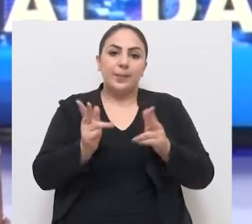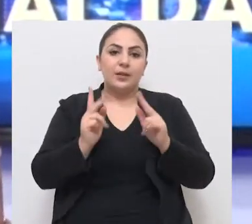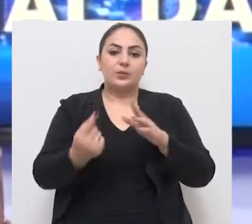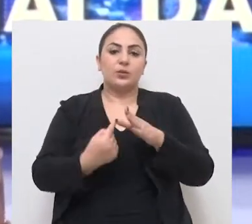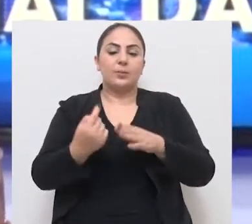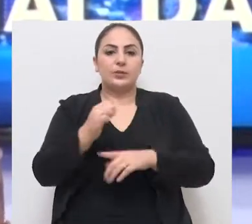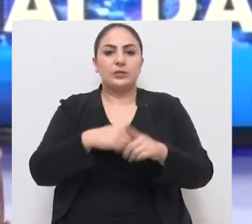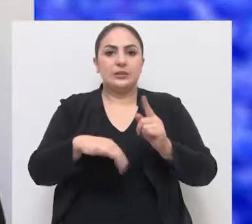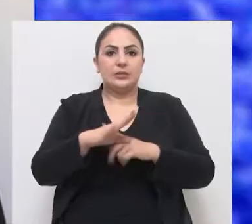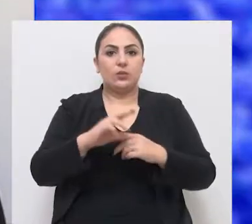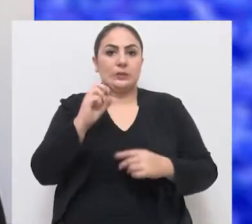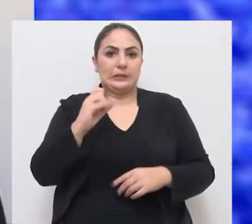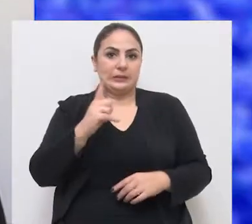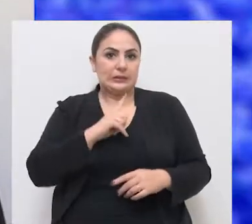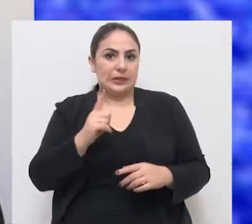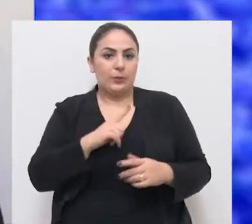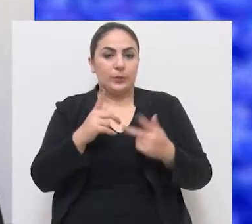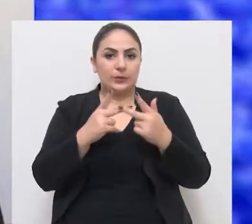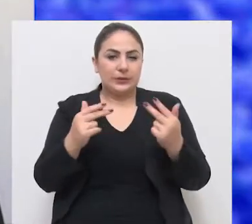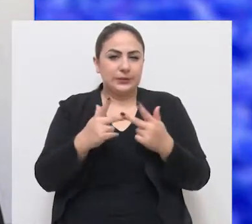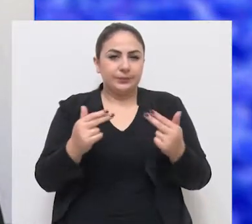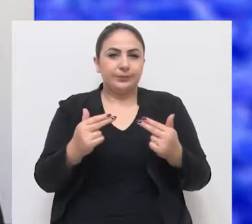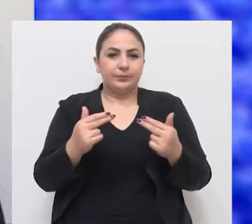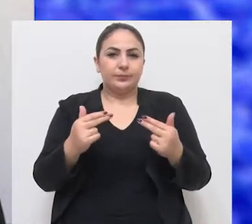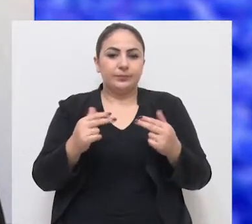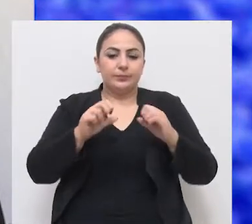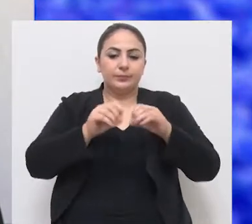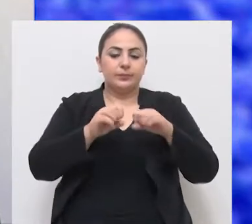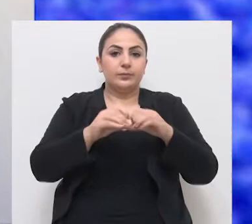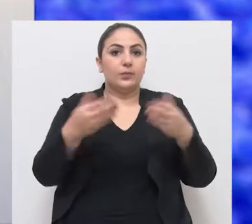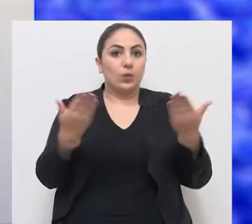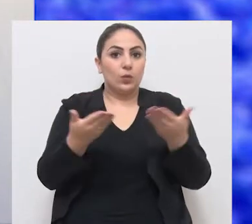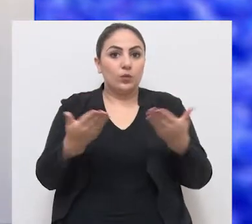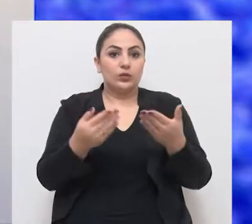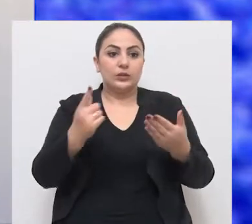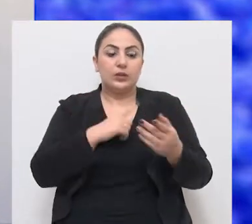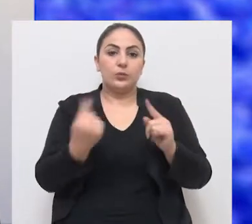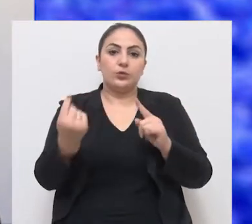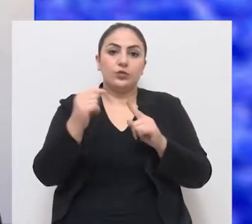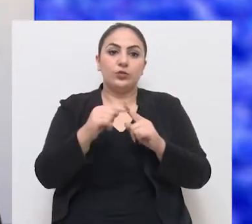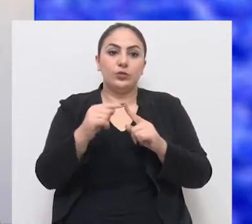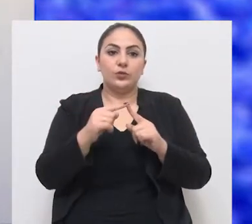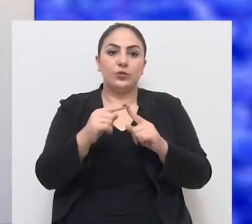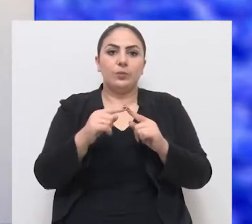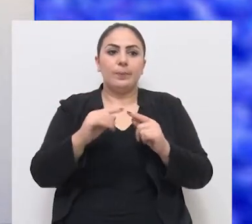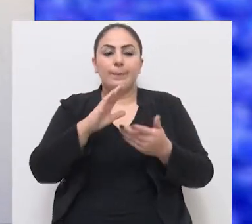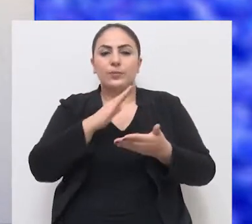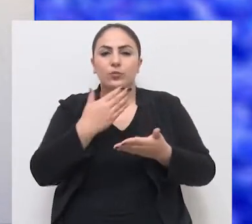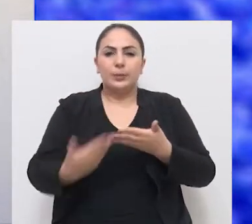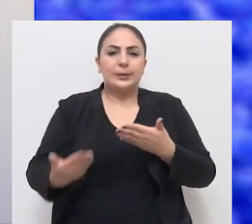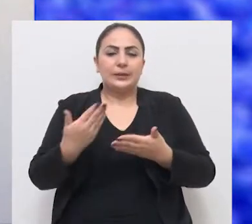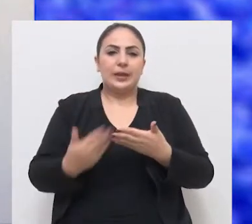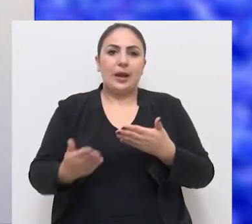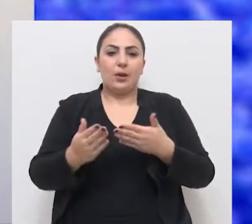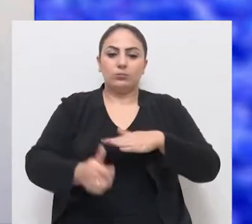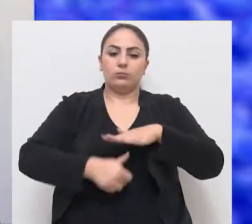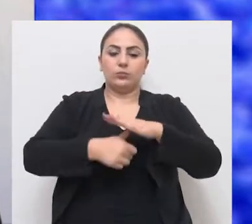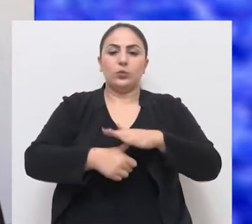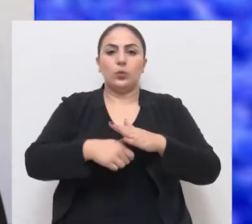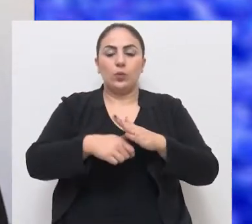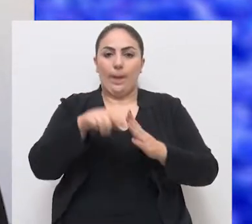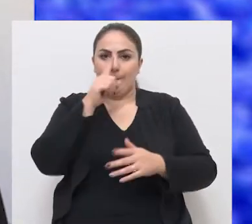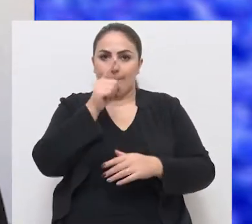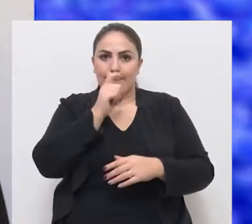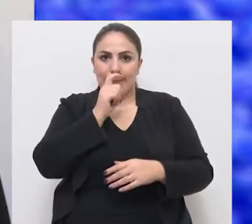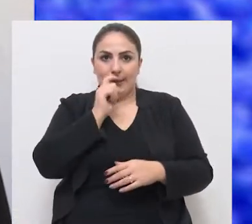isolamento social. Se tem algumas correntes educacionais hoje que visam tirar essa autoridade com os pais